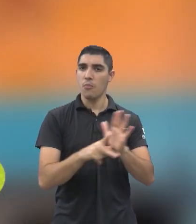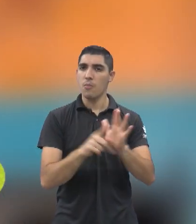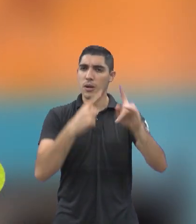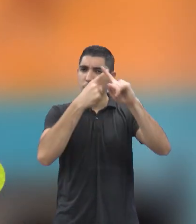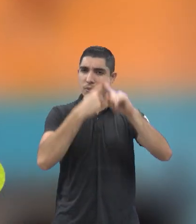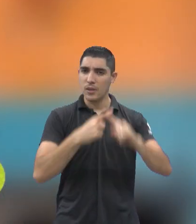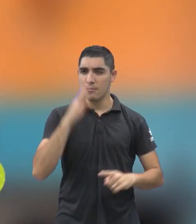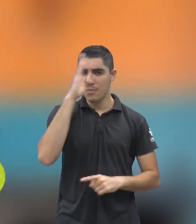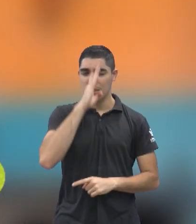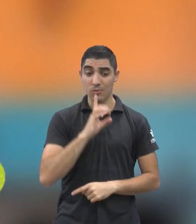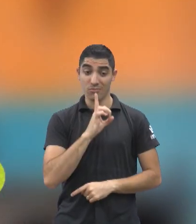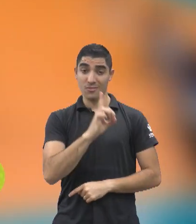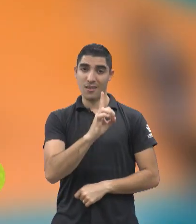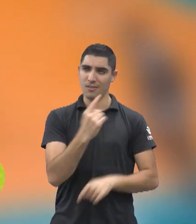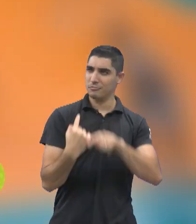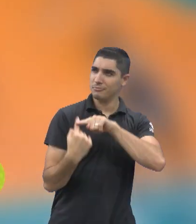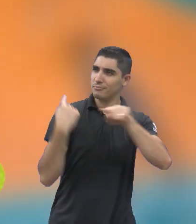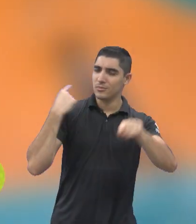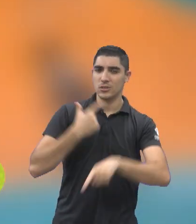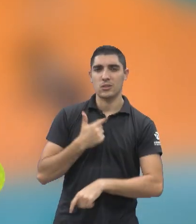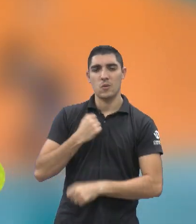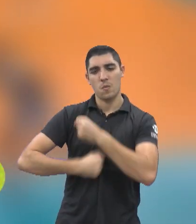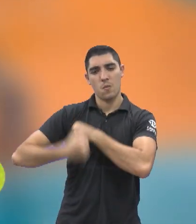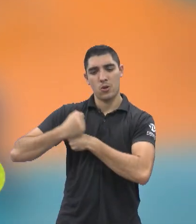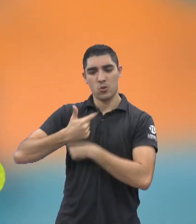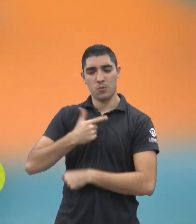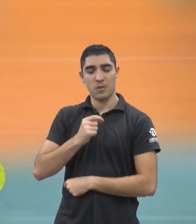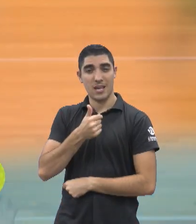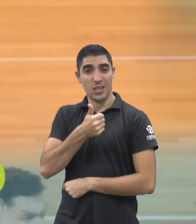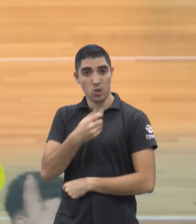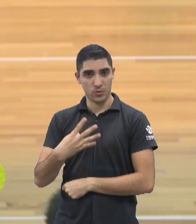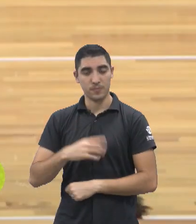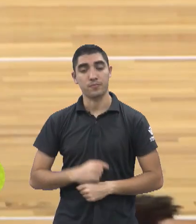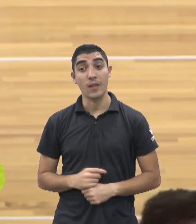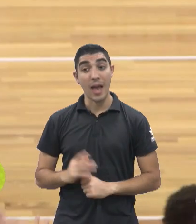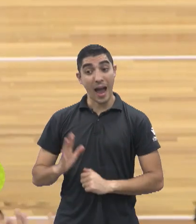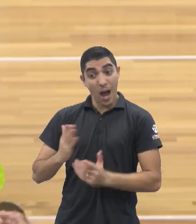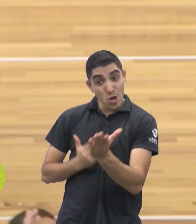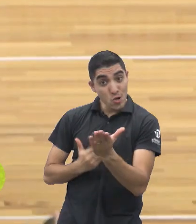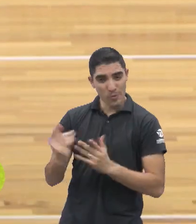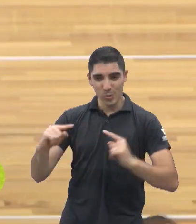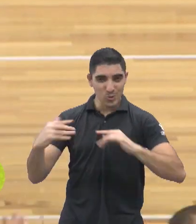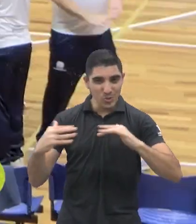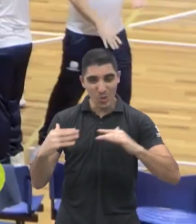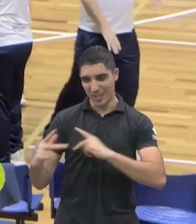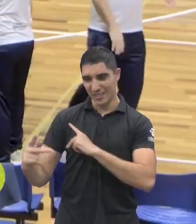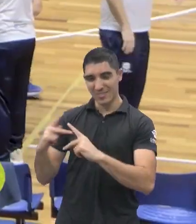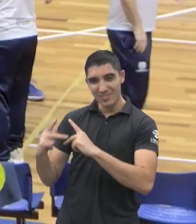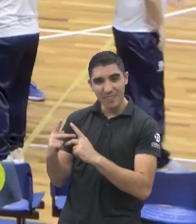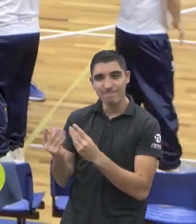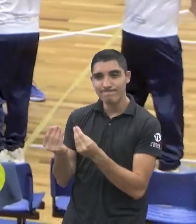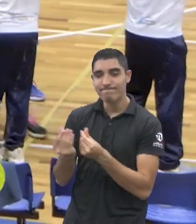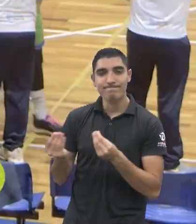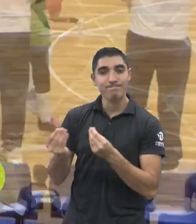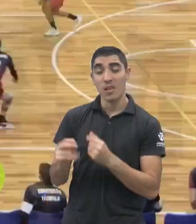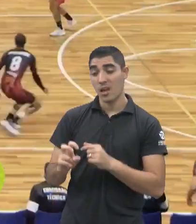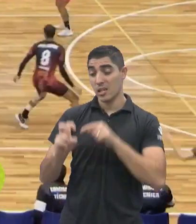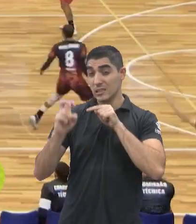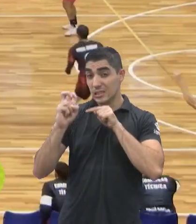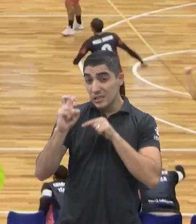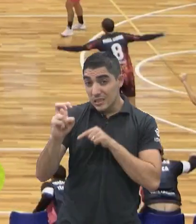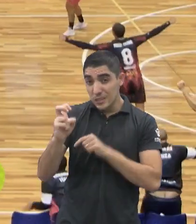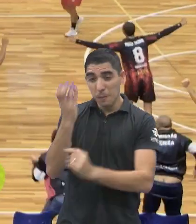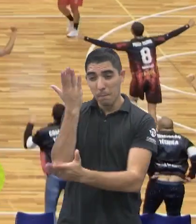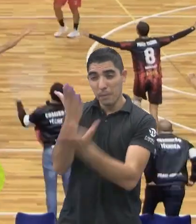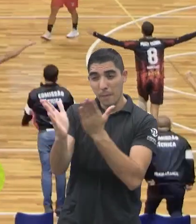2014. O início dos trabalhos, porém, não foi como planejado. No Campeonato Paulista foram 5 derrotas seguidas nos